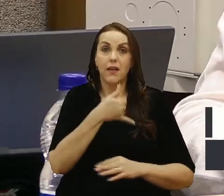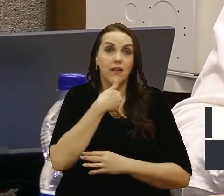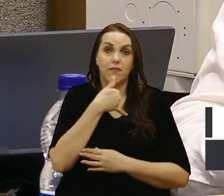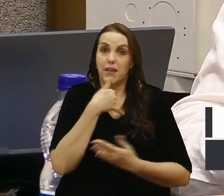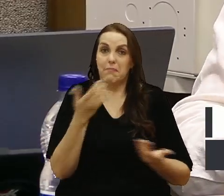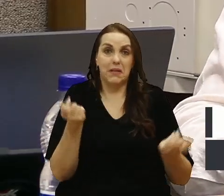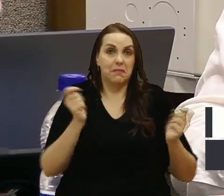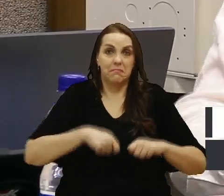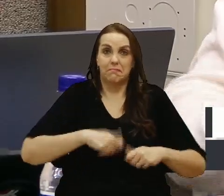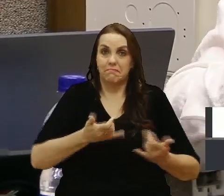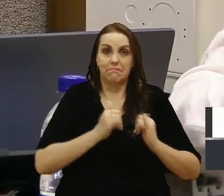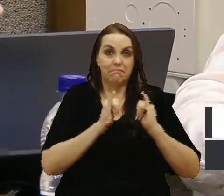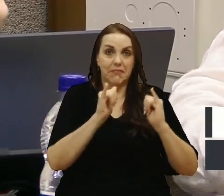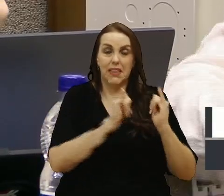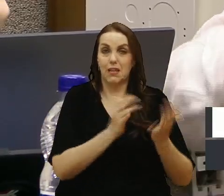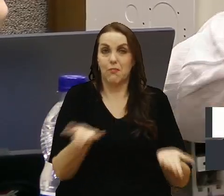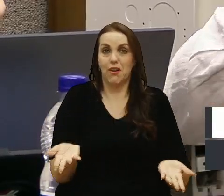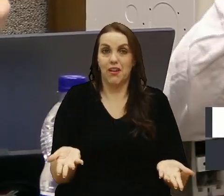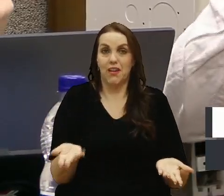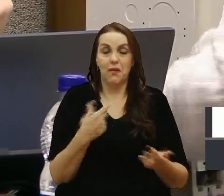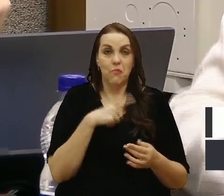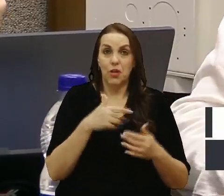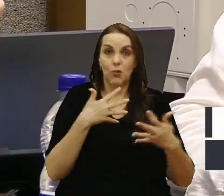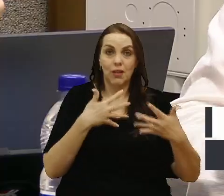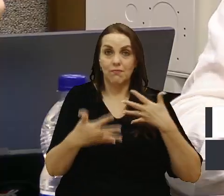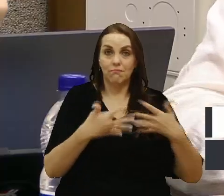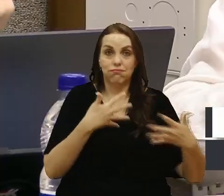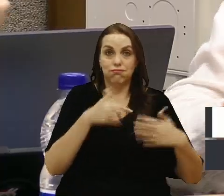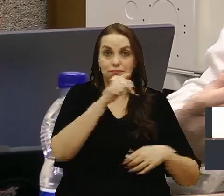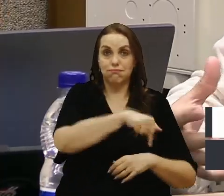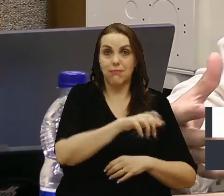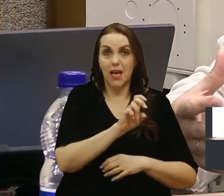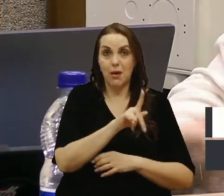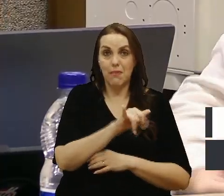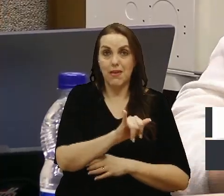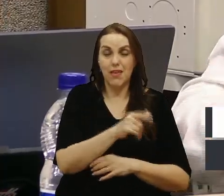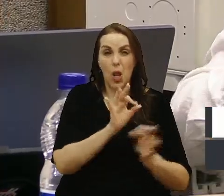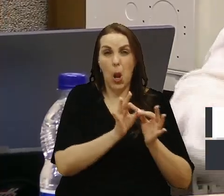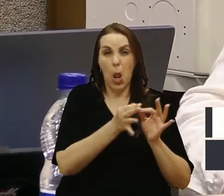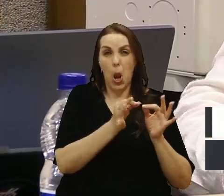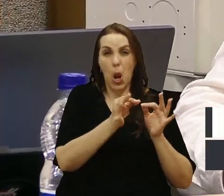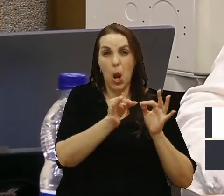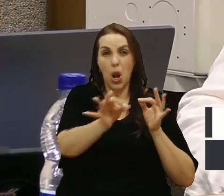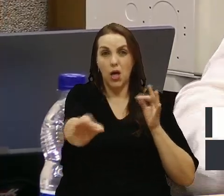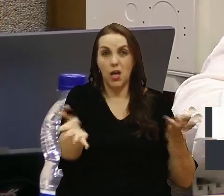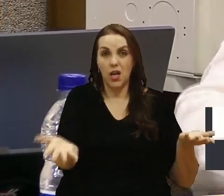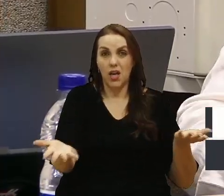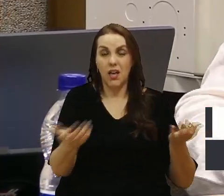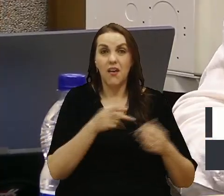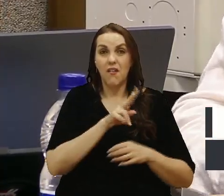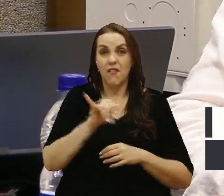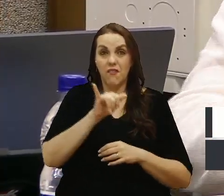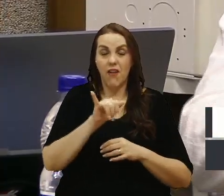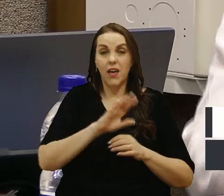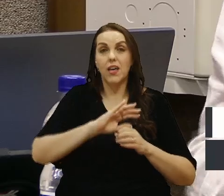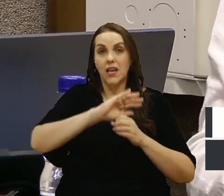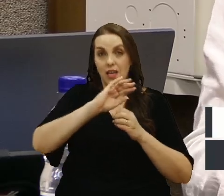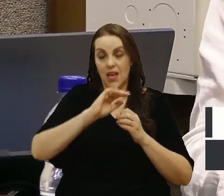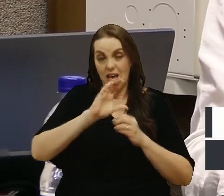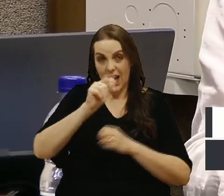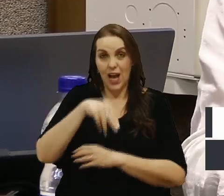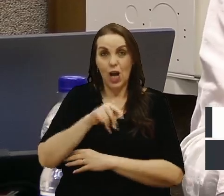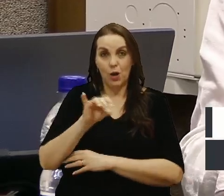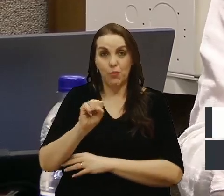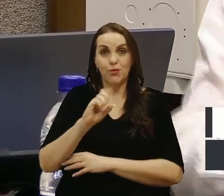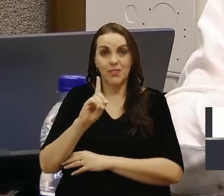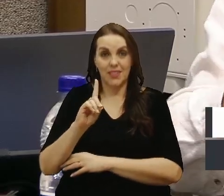pegar o transporte da Zona Sul, porque não tem estação de transbordo, a linha é profundamente longa. Vai pegar o transporte do Campos da Serra, que mesmo tendo